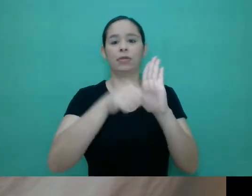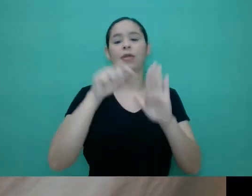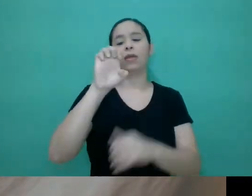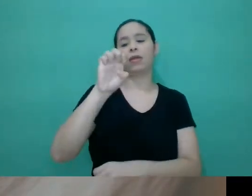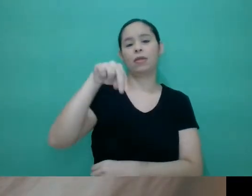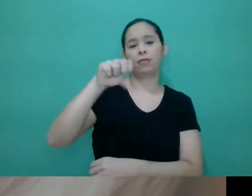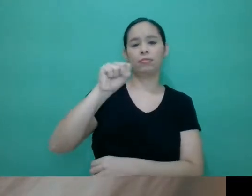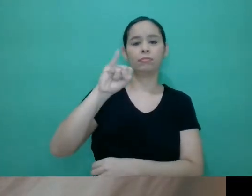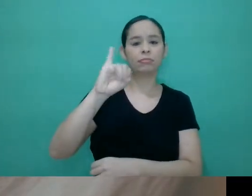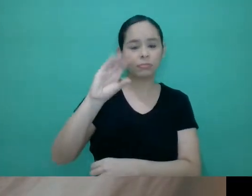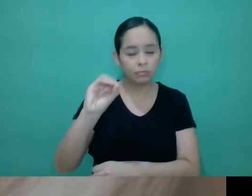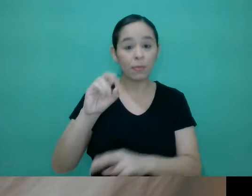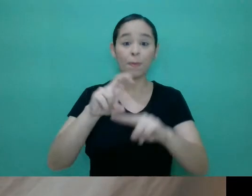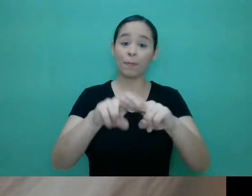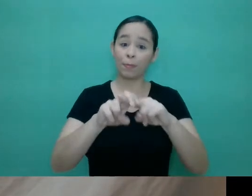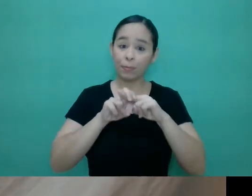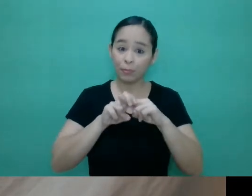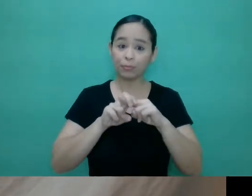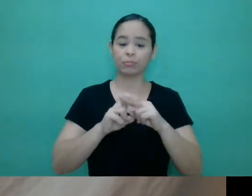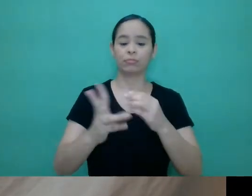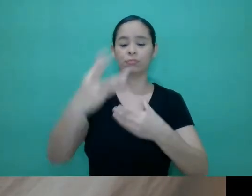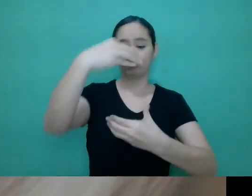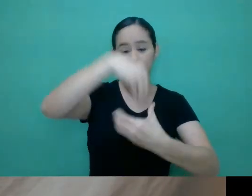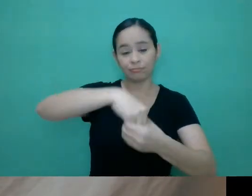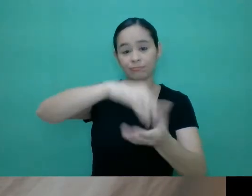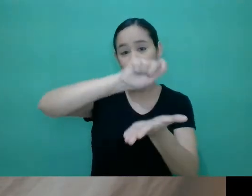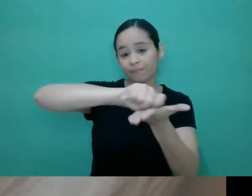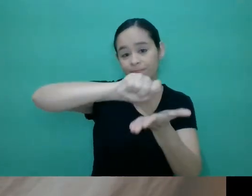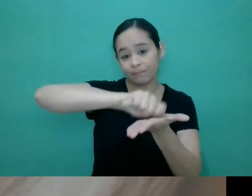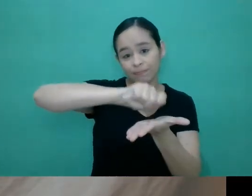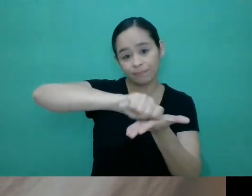nitidamente ali, através do ato da escrita,